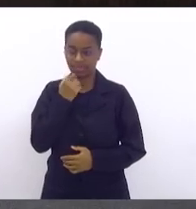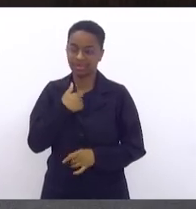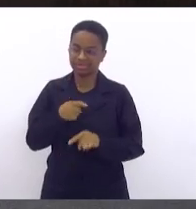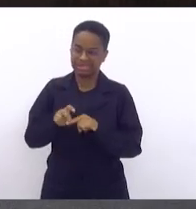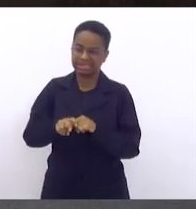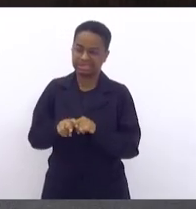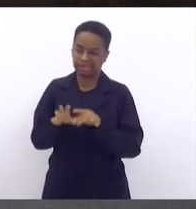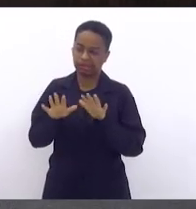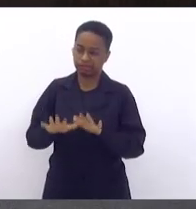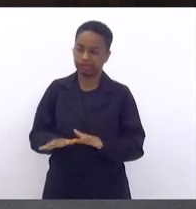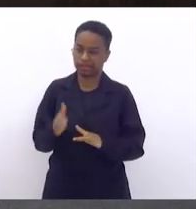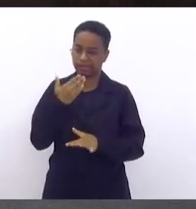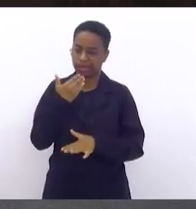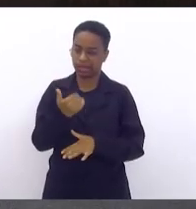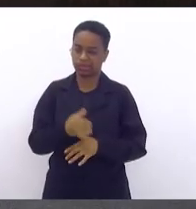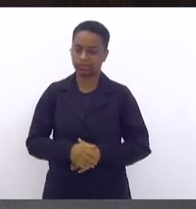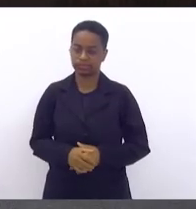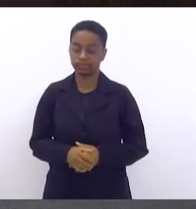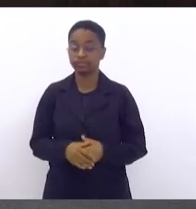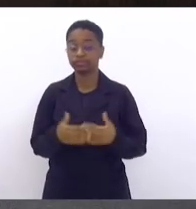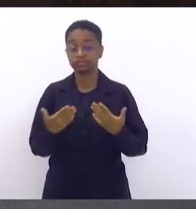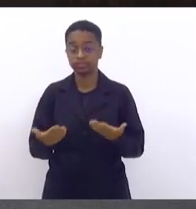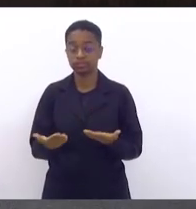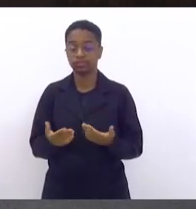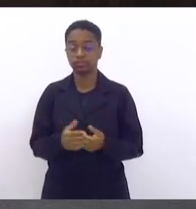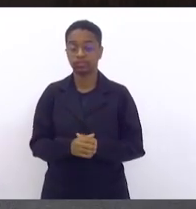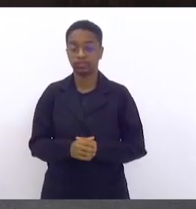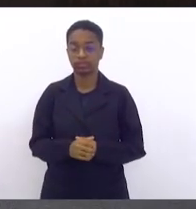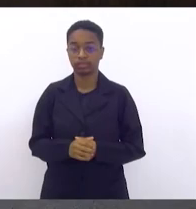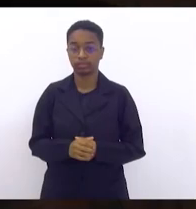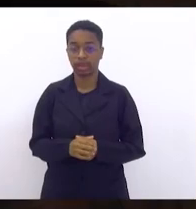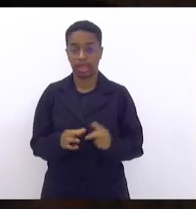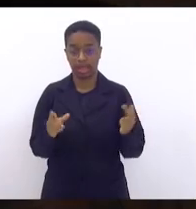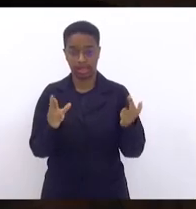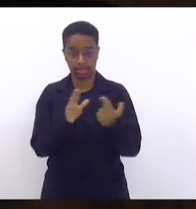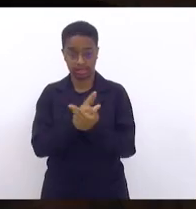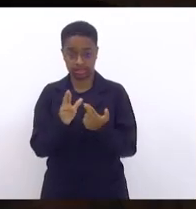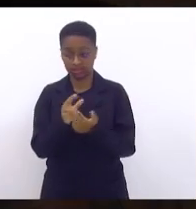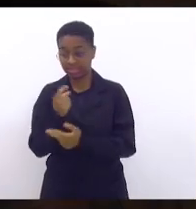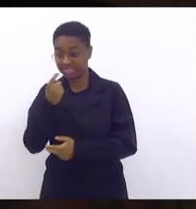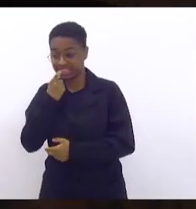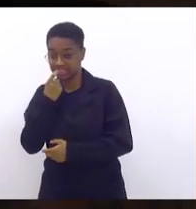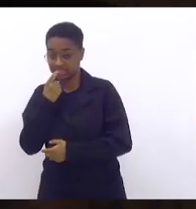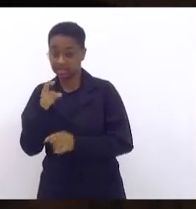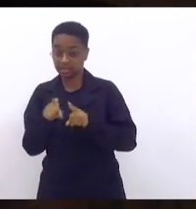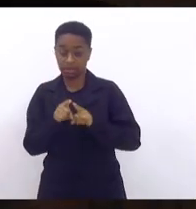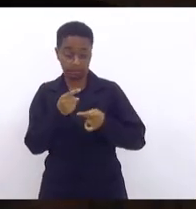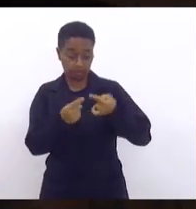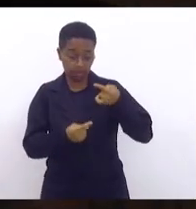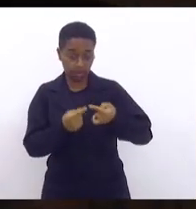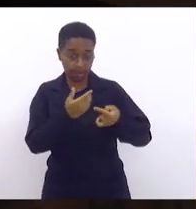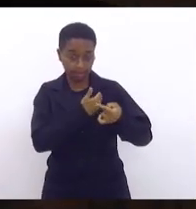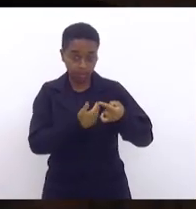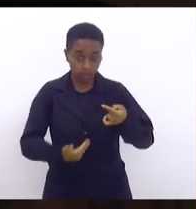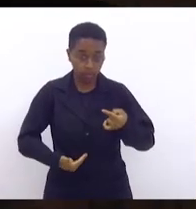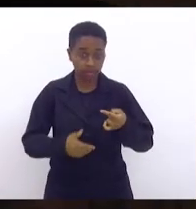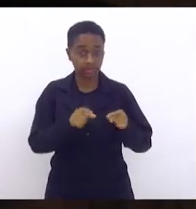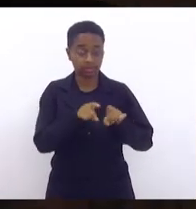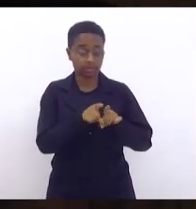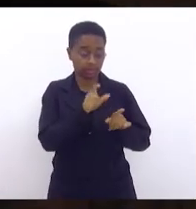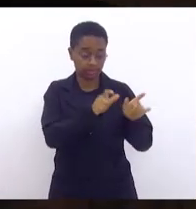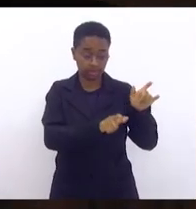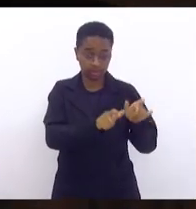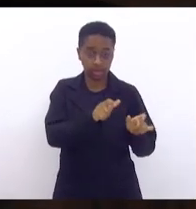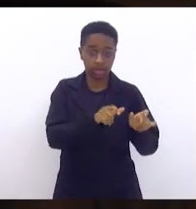sentada bom tem tudo a relação plástico e políticas públicas e catadores de materiais